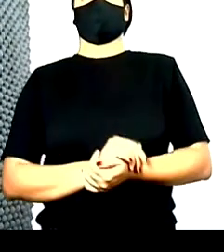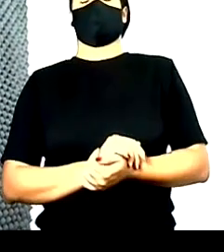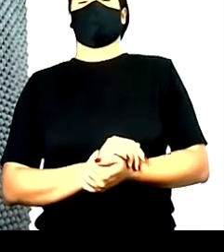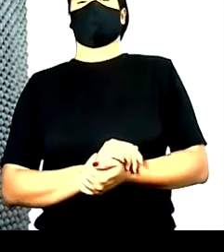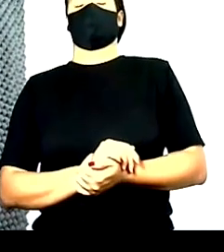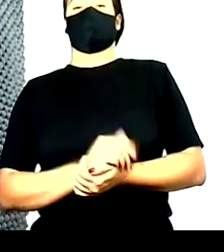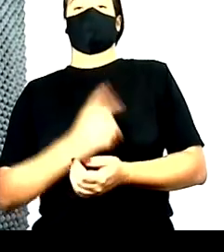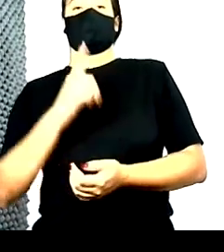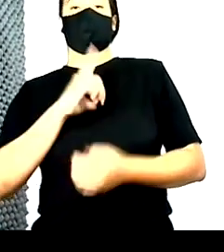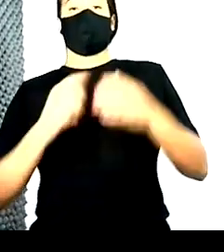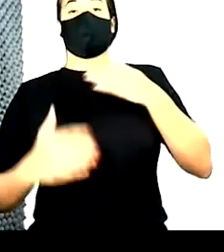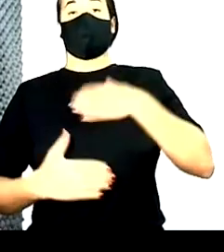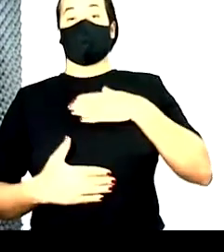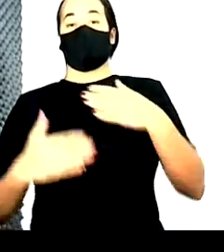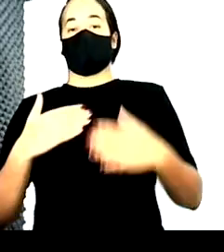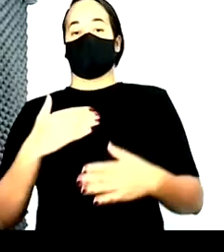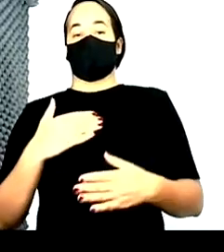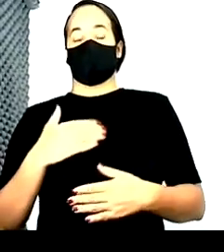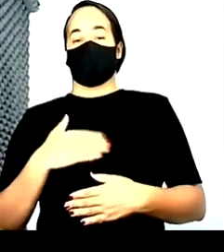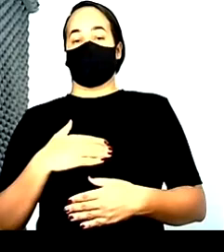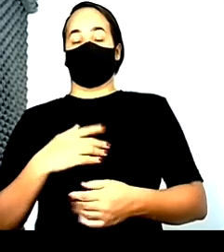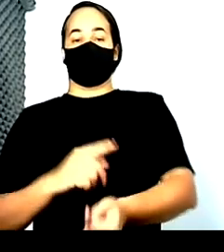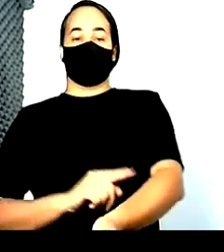fósforo presente no nosso sangue.